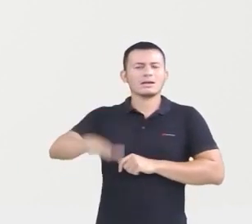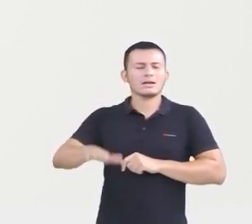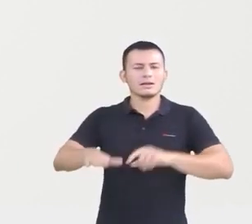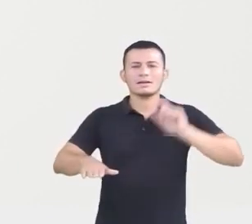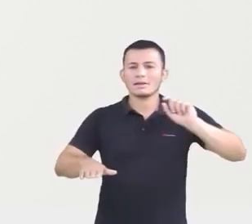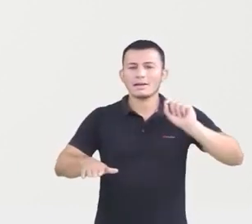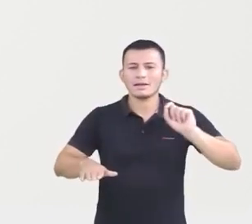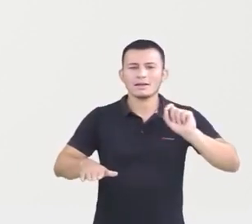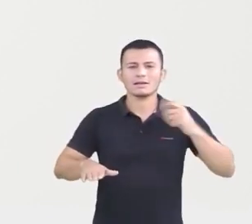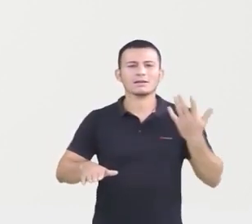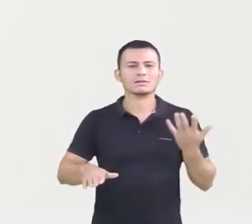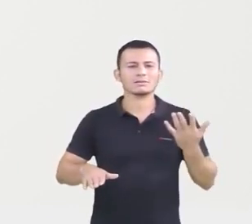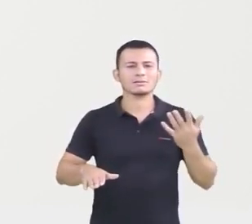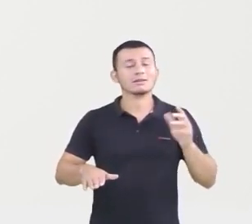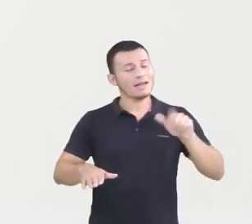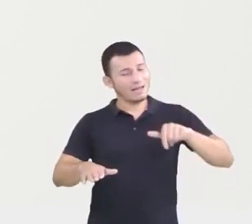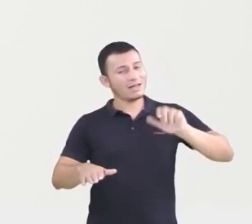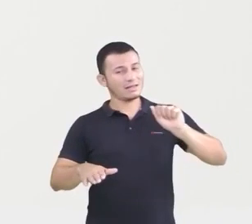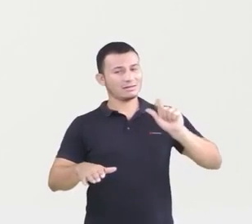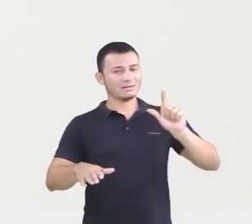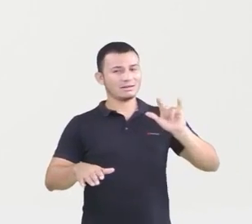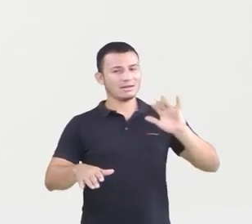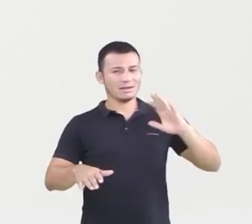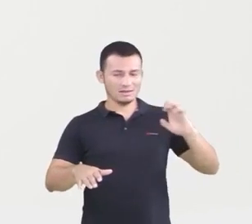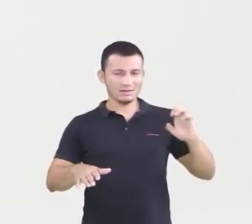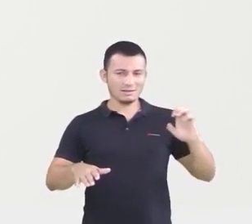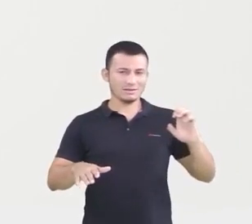é justamente Alice.